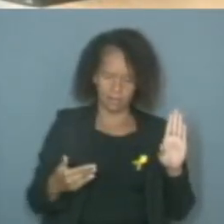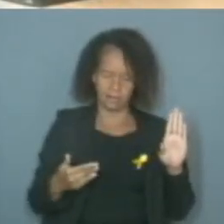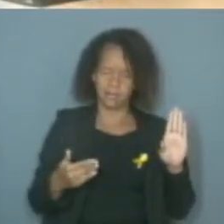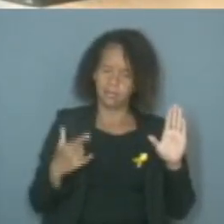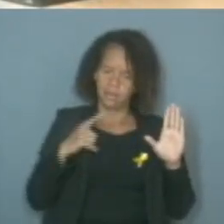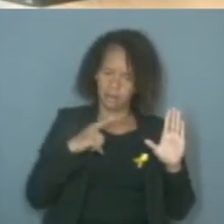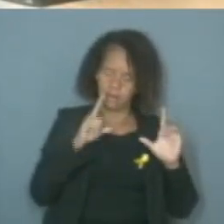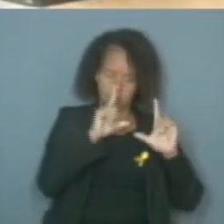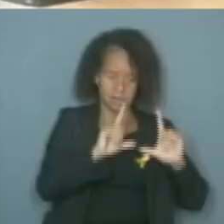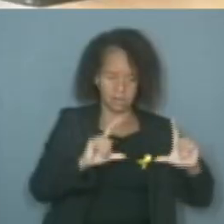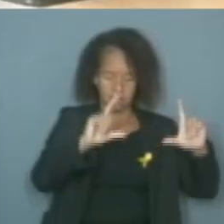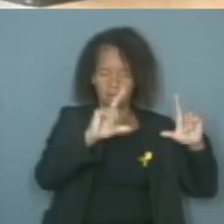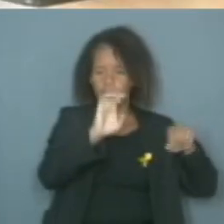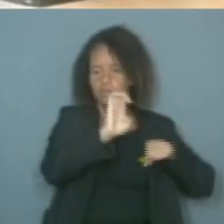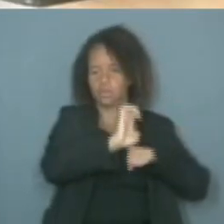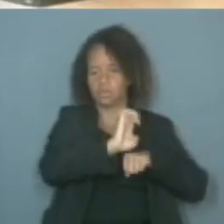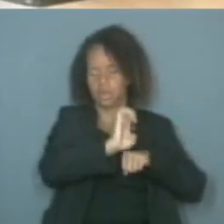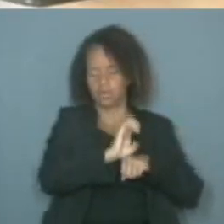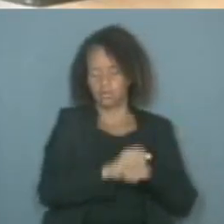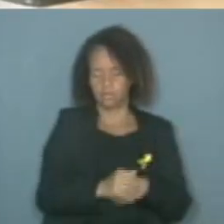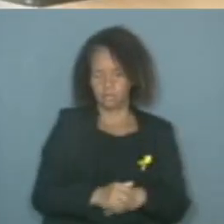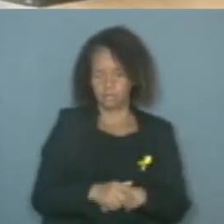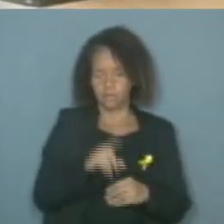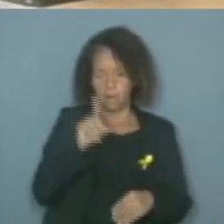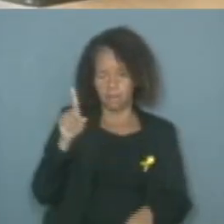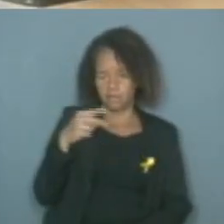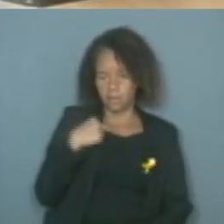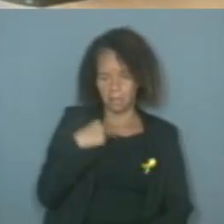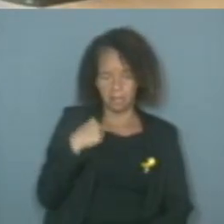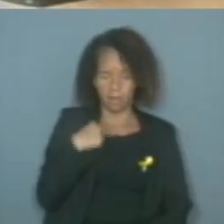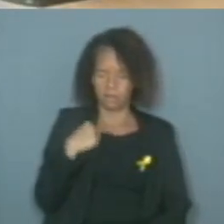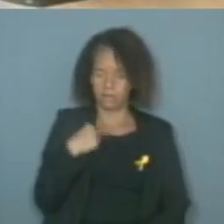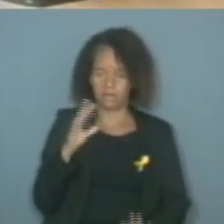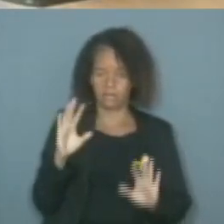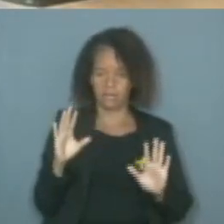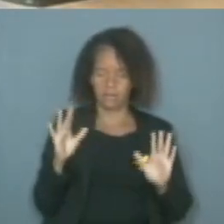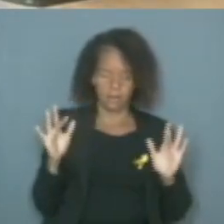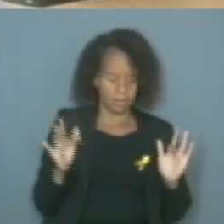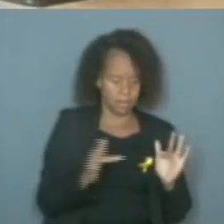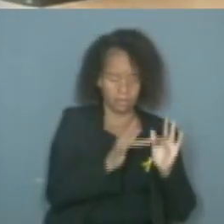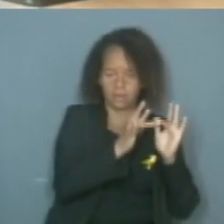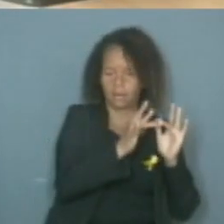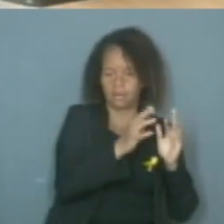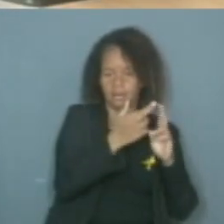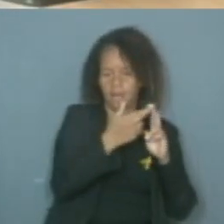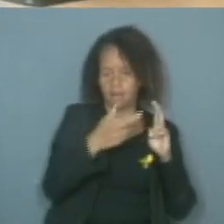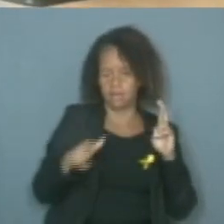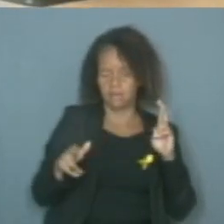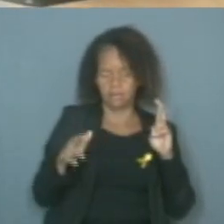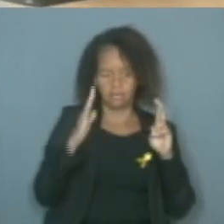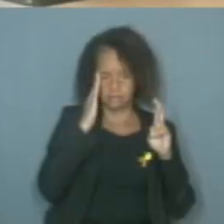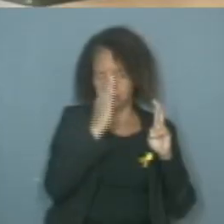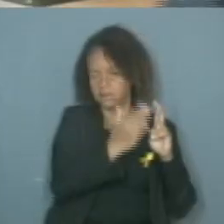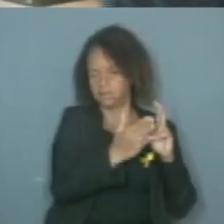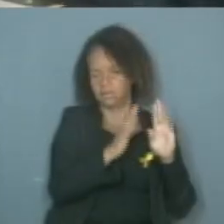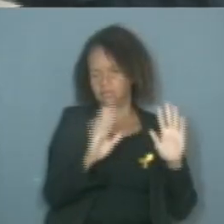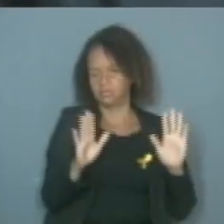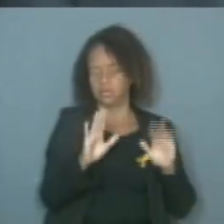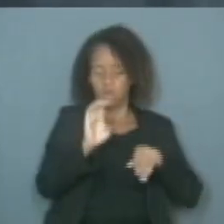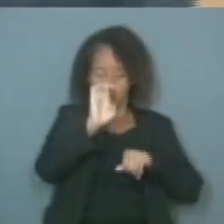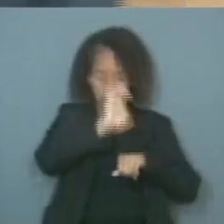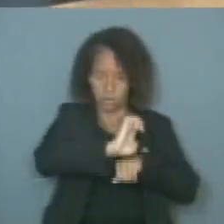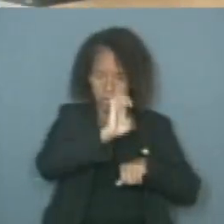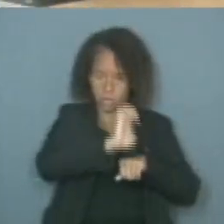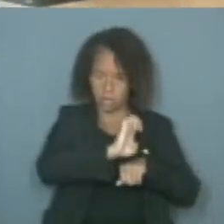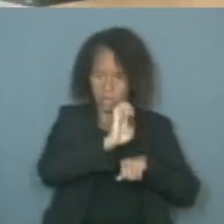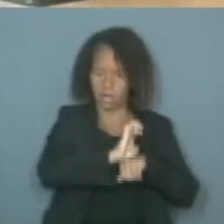ter os símbolos do Estado. Porque você não pode ter um Estado ligado a uma religião específica. O Estado